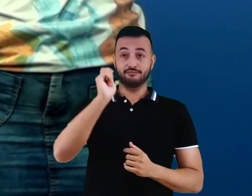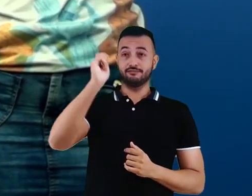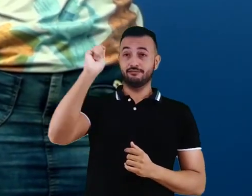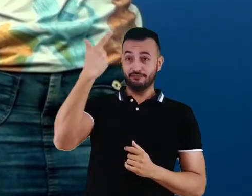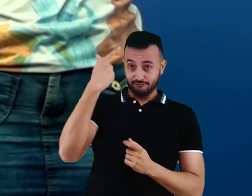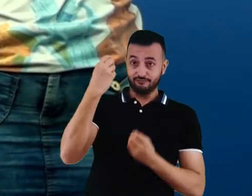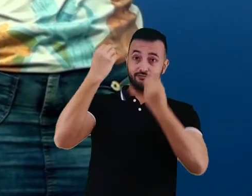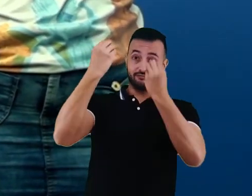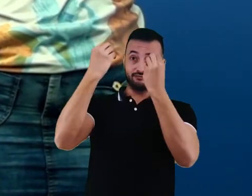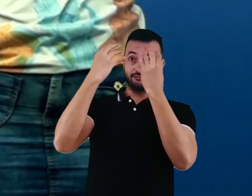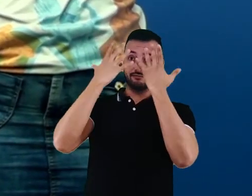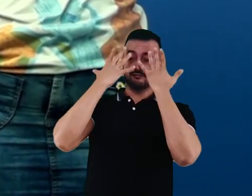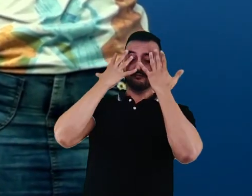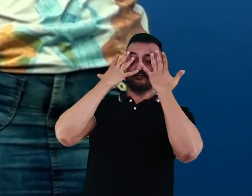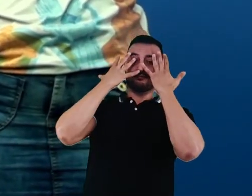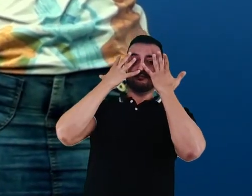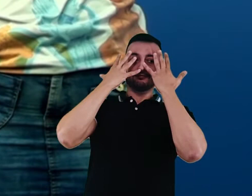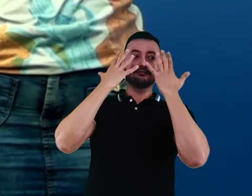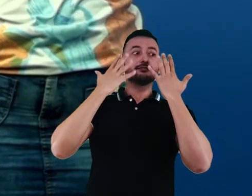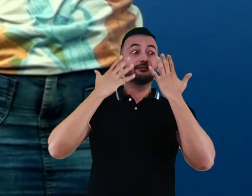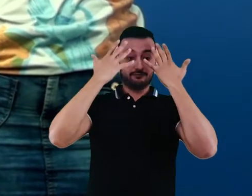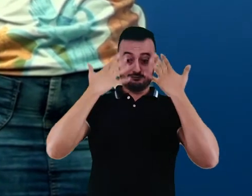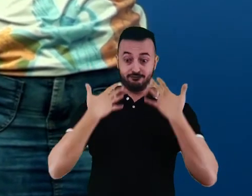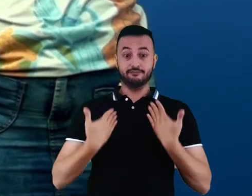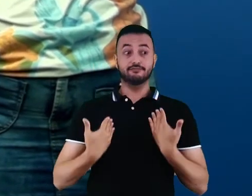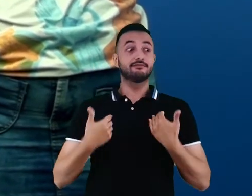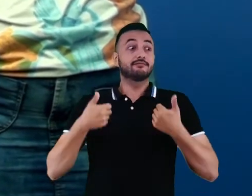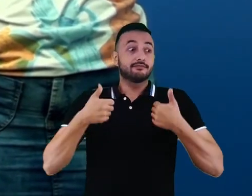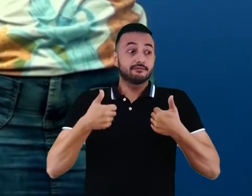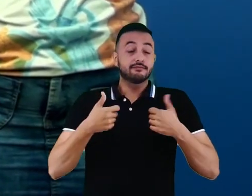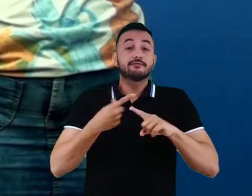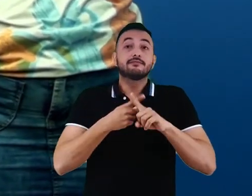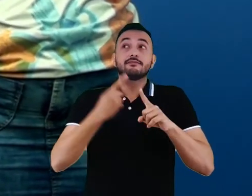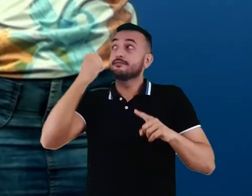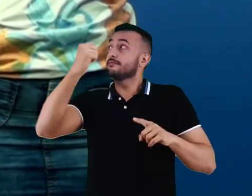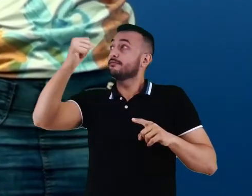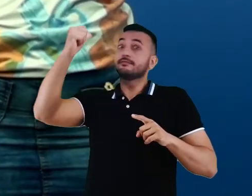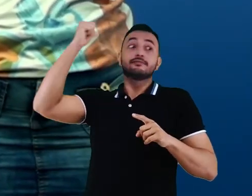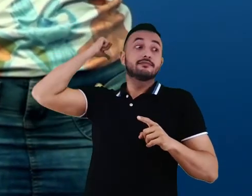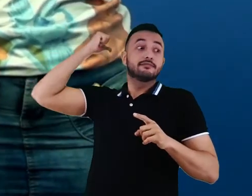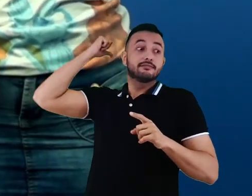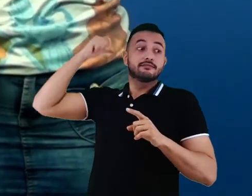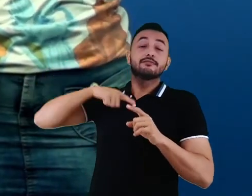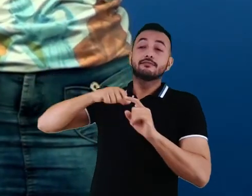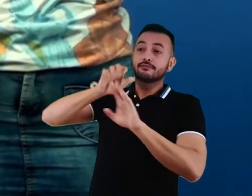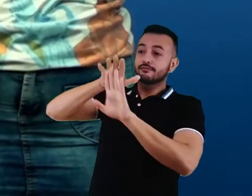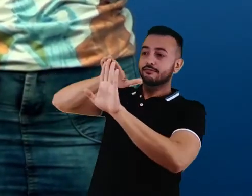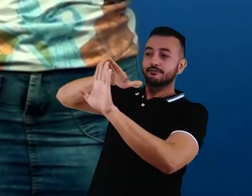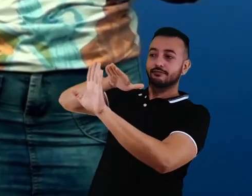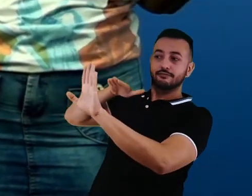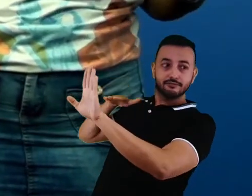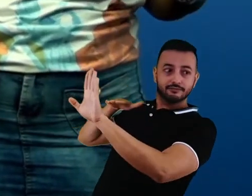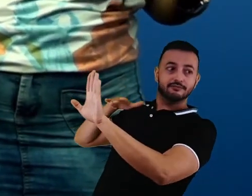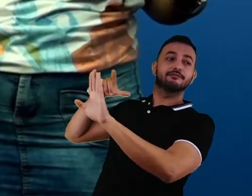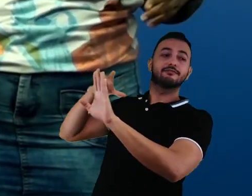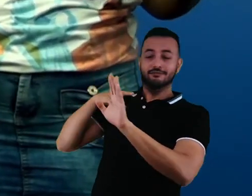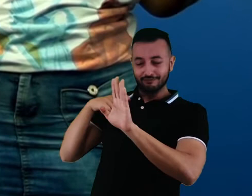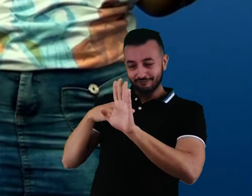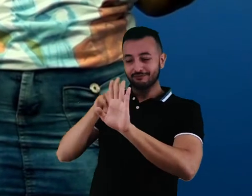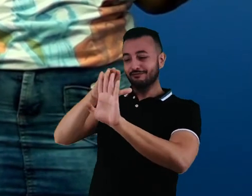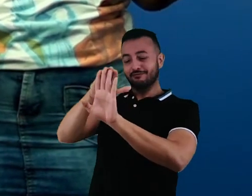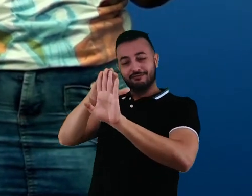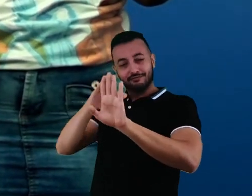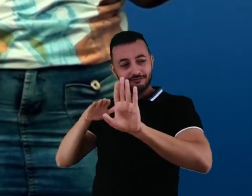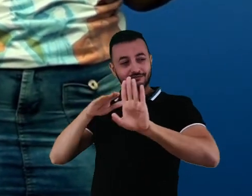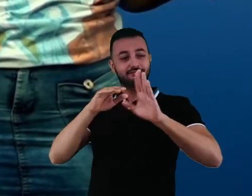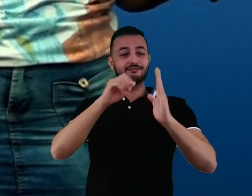bloqueada, a luz não está ali iluminando. Então, essa parte vai formar justamente a nossa sombra,